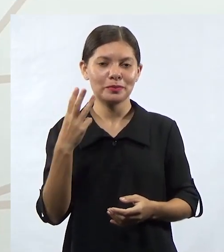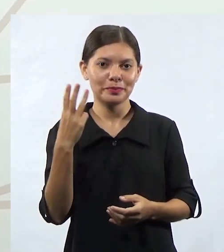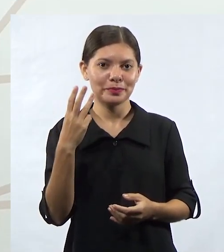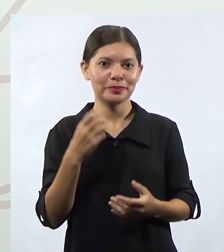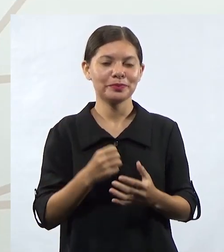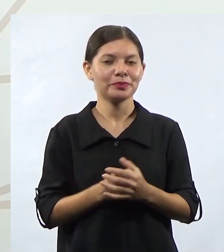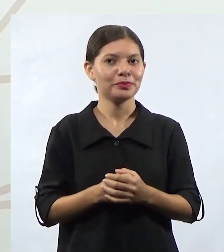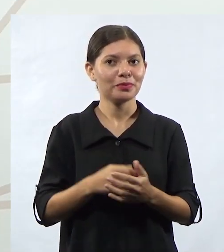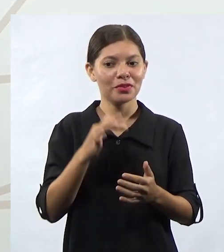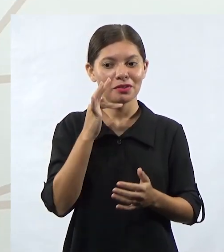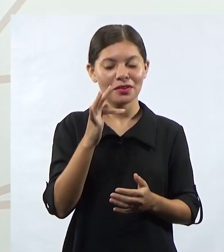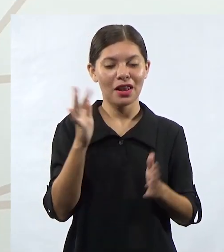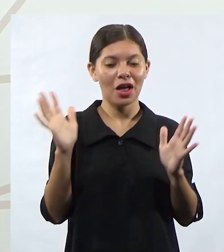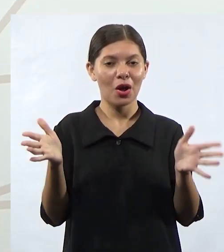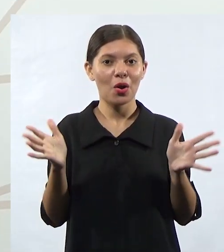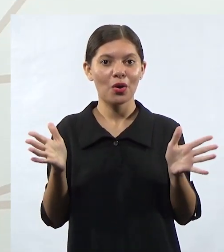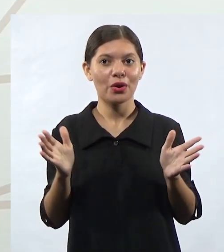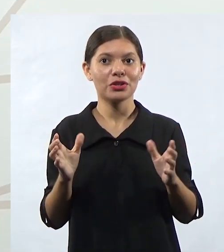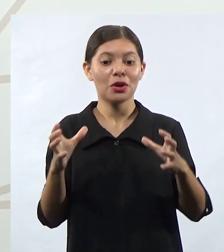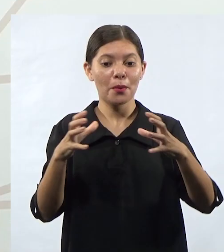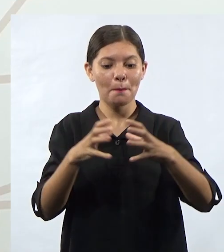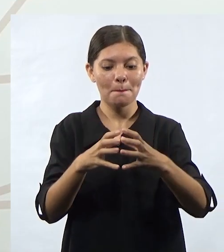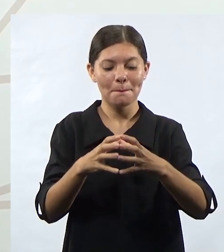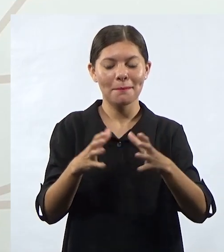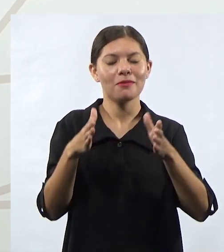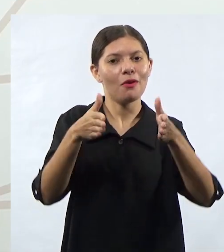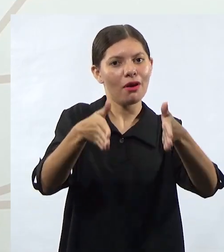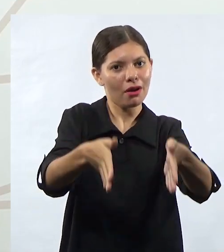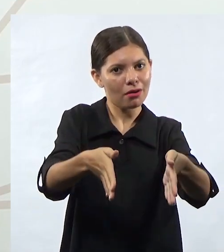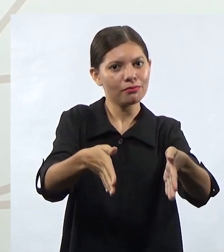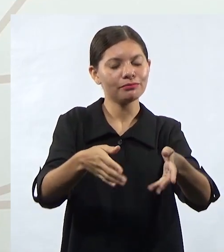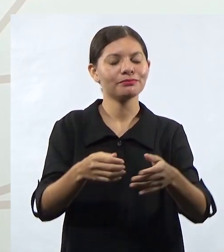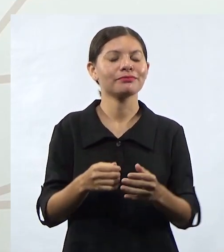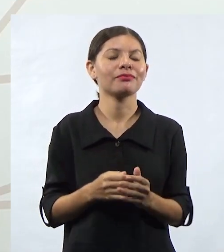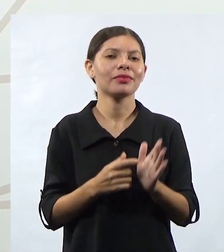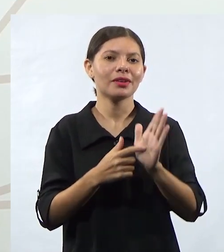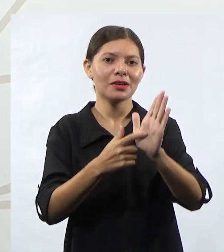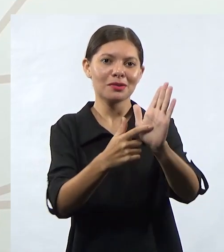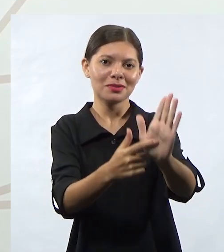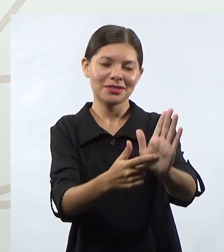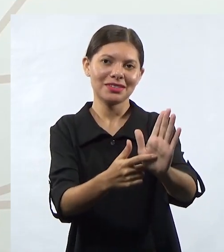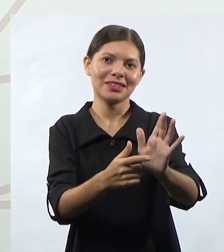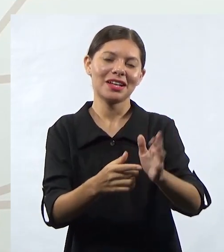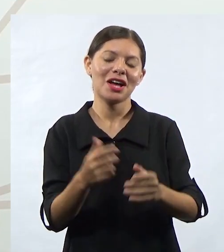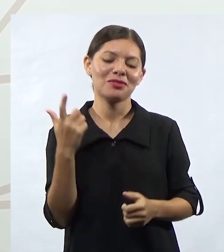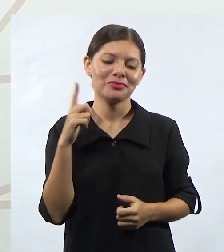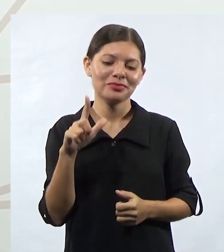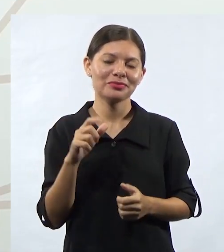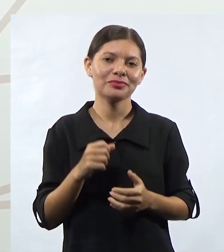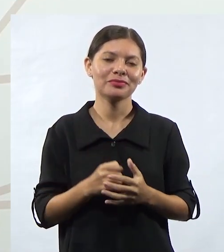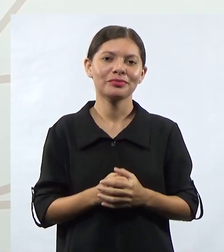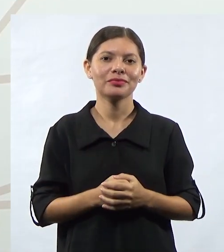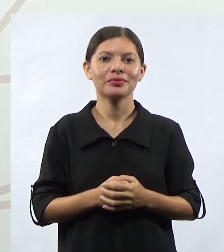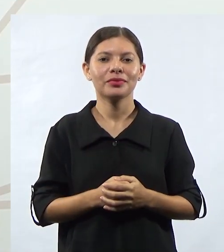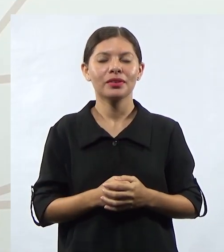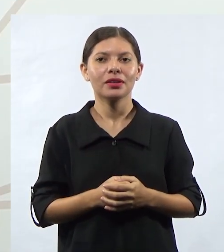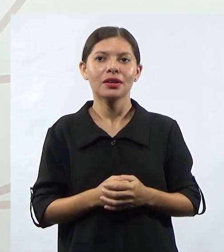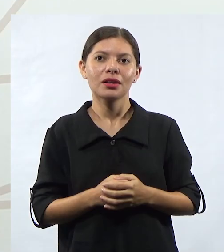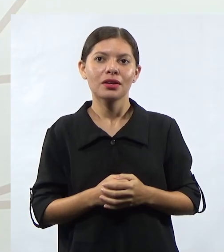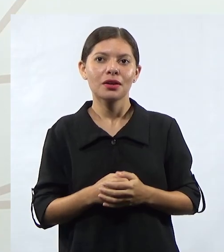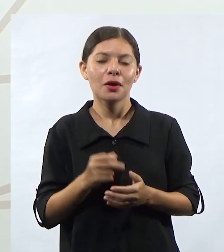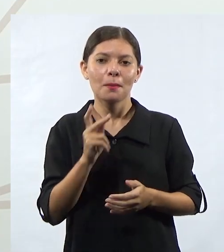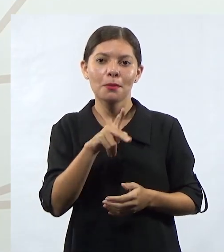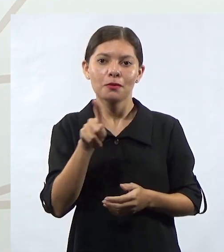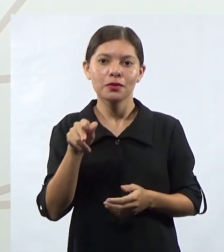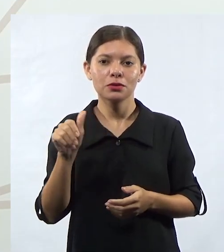falar exclusivamente sobre grupo focal. Antes eu vou me apresentar novamente. Eu sou o professor Saulo Macedo, sou